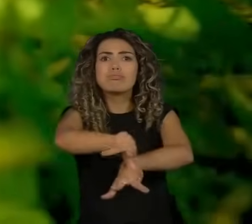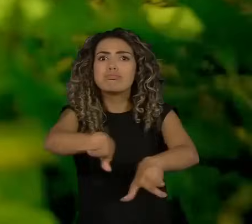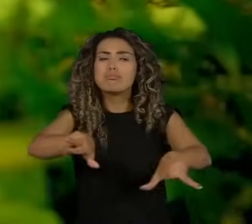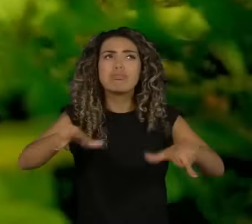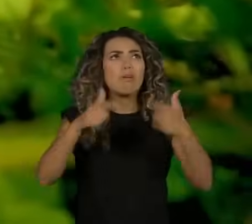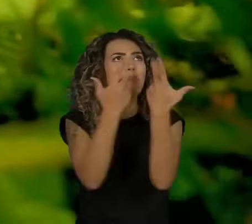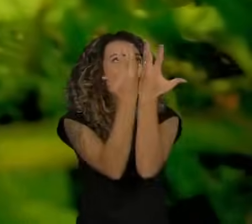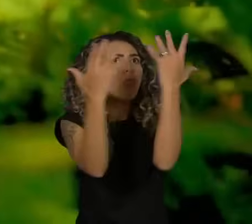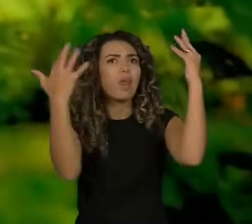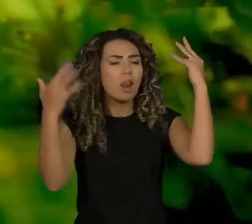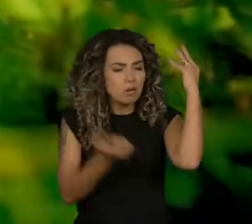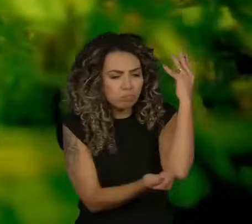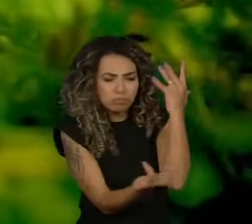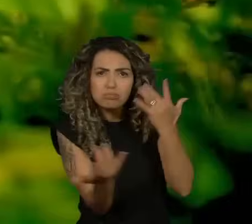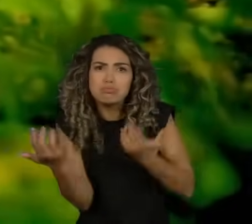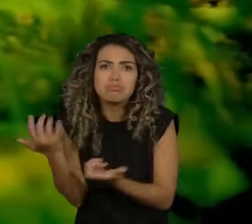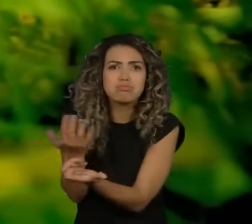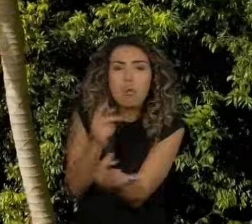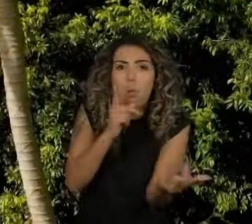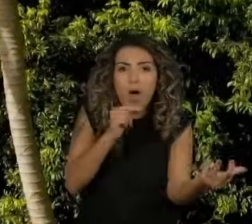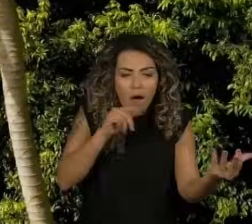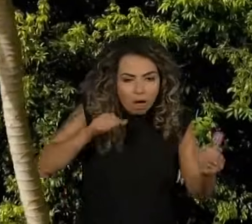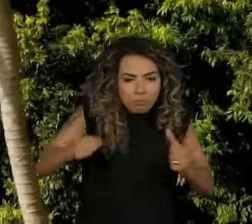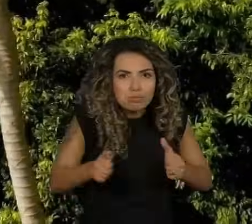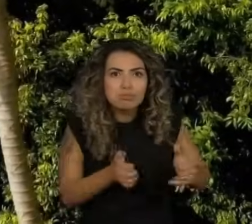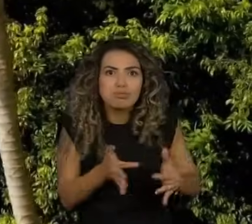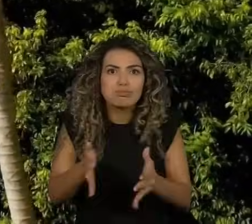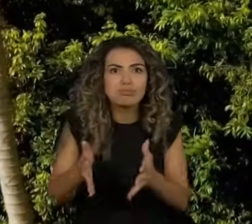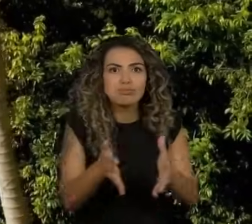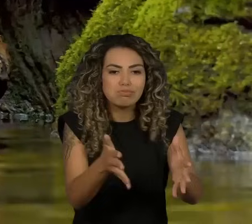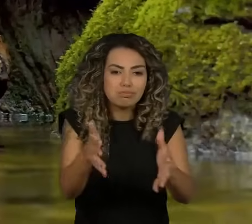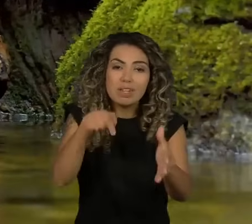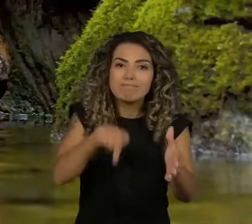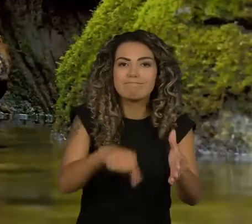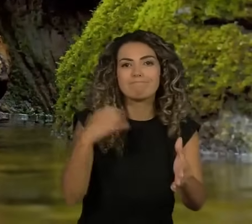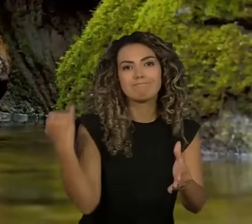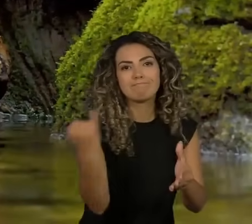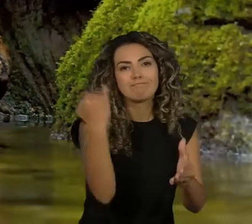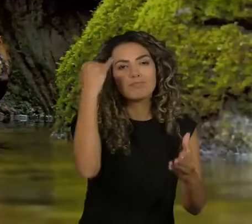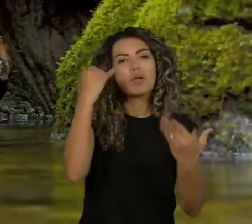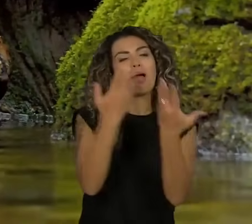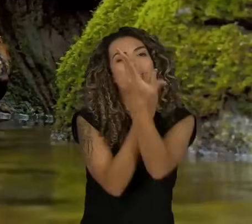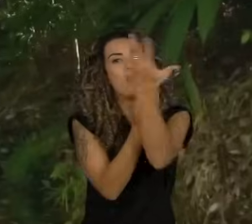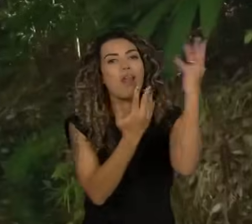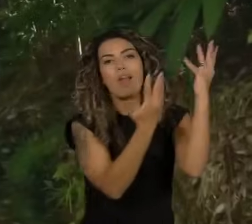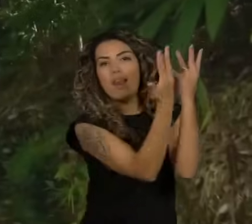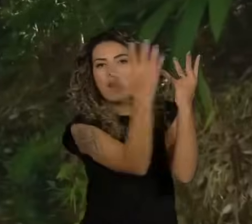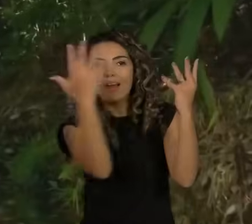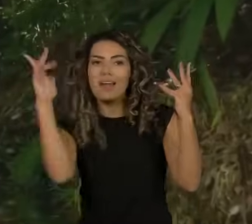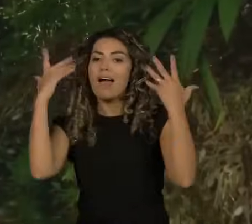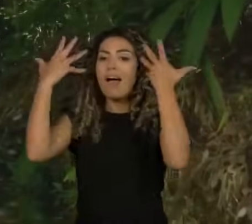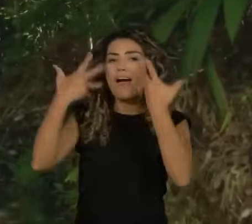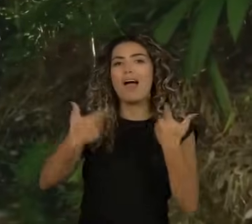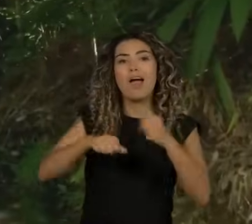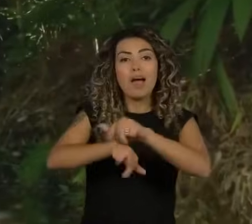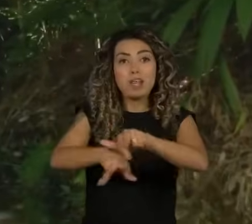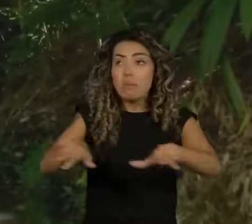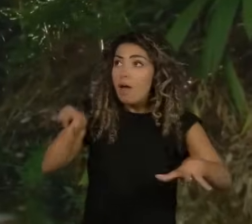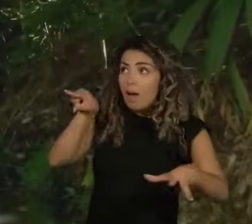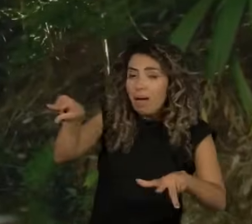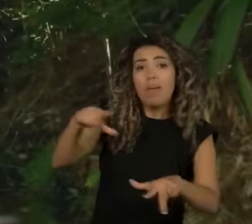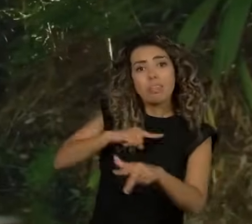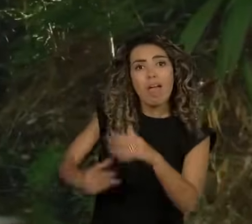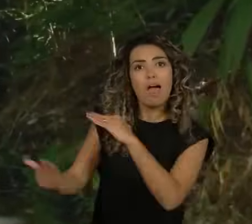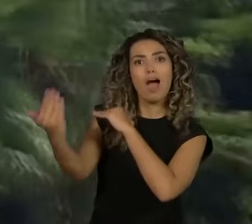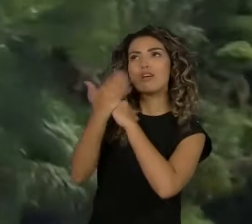as fontes de água e outras espécies da fauna e flora, além de fornecer alimentos, remédios e boa